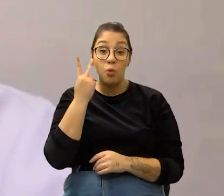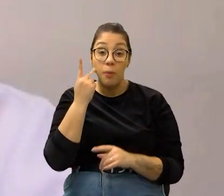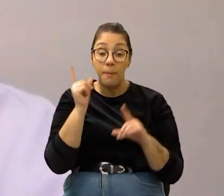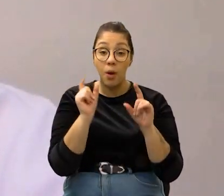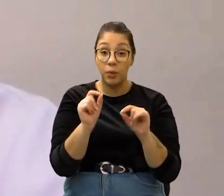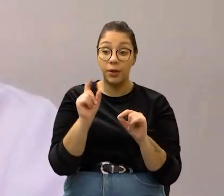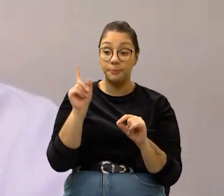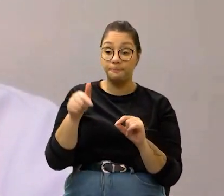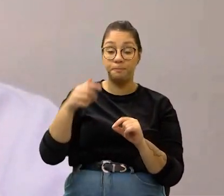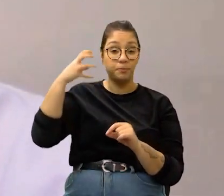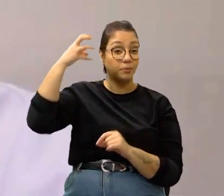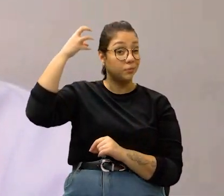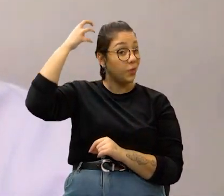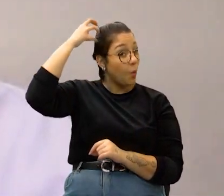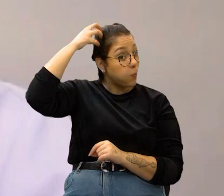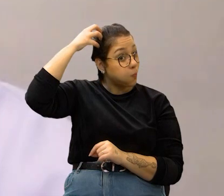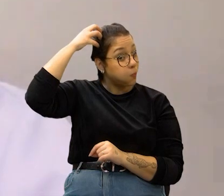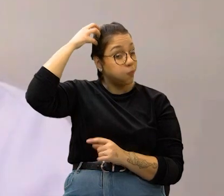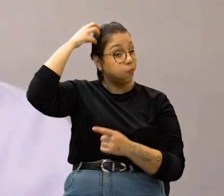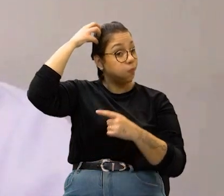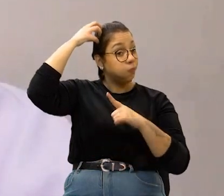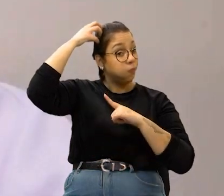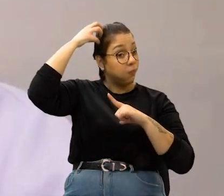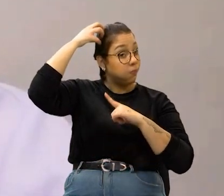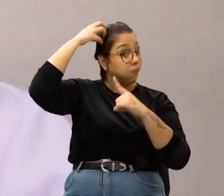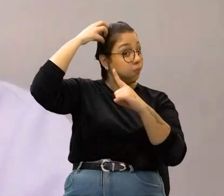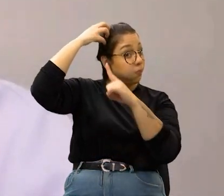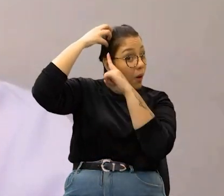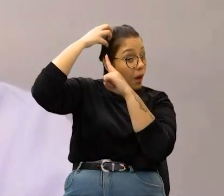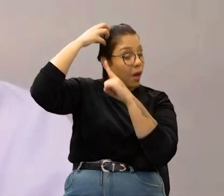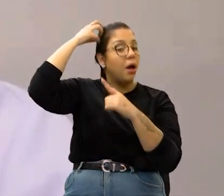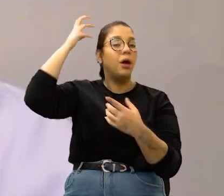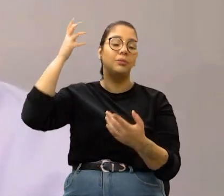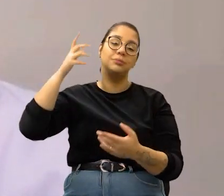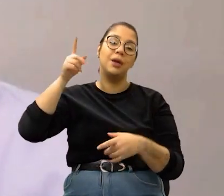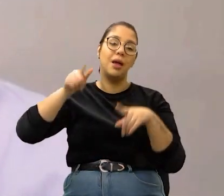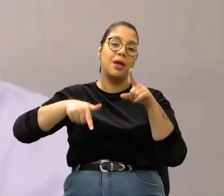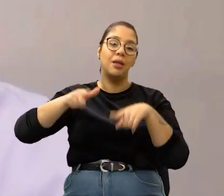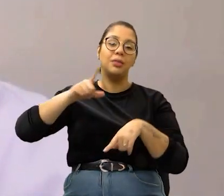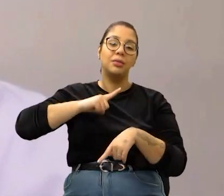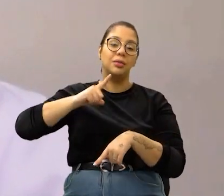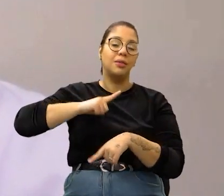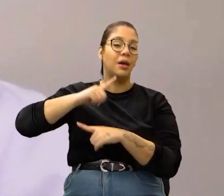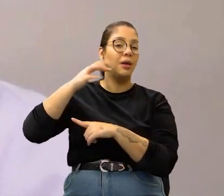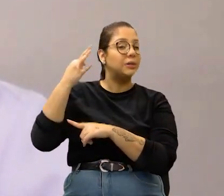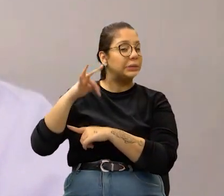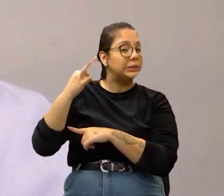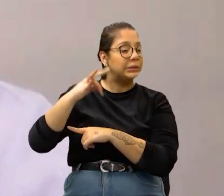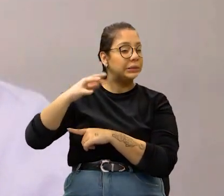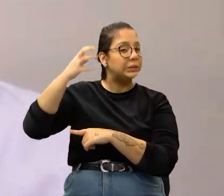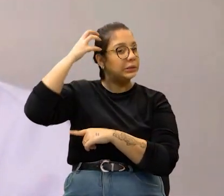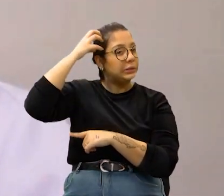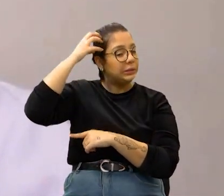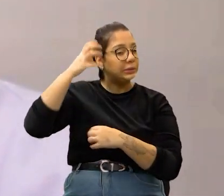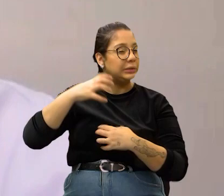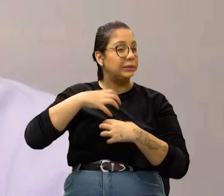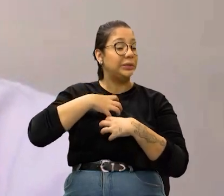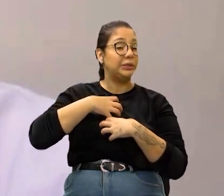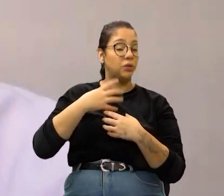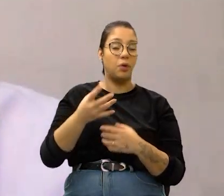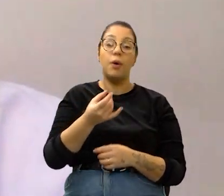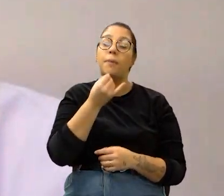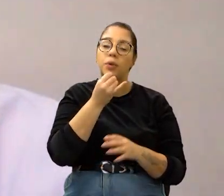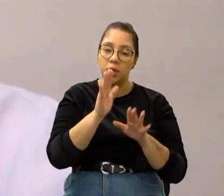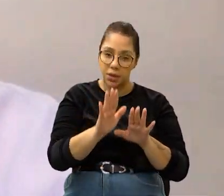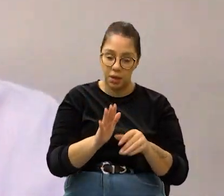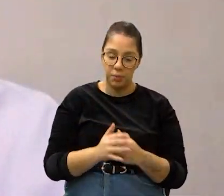aonde essa massa estiver localizada é onde o paciente vai apresentar os sintomas, né?